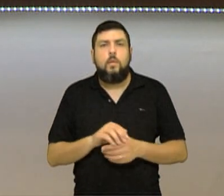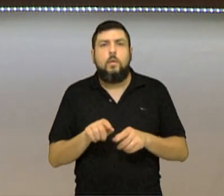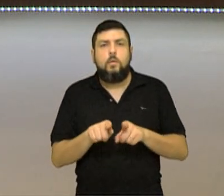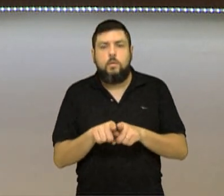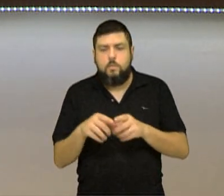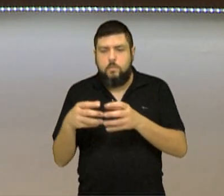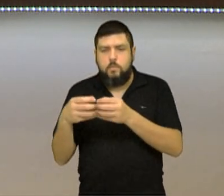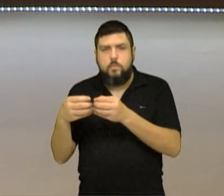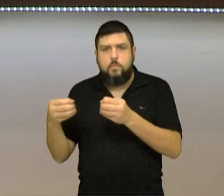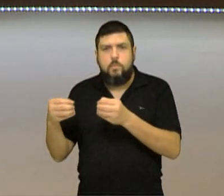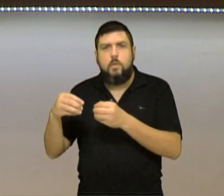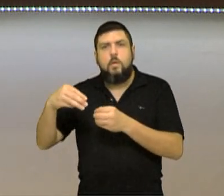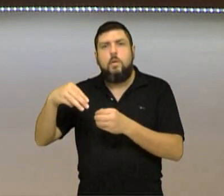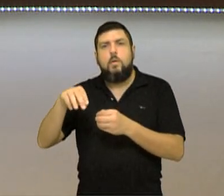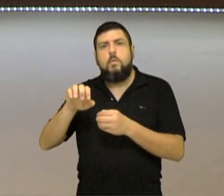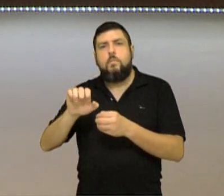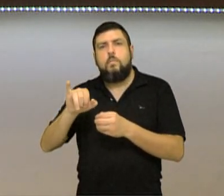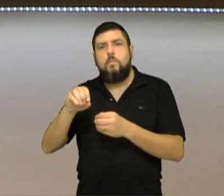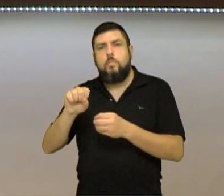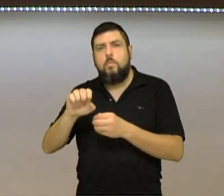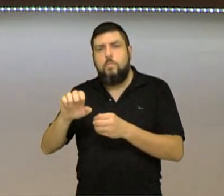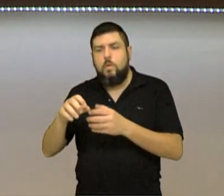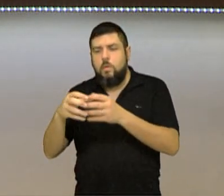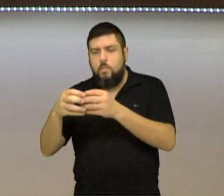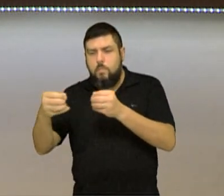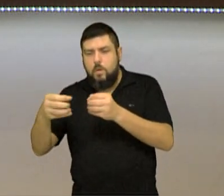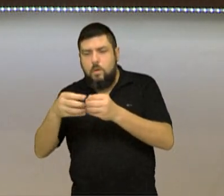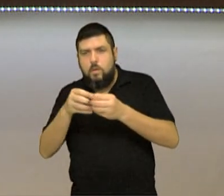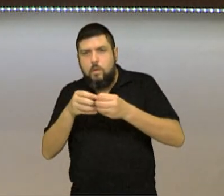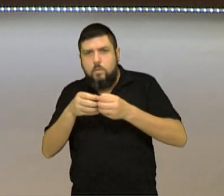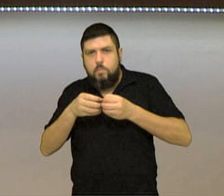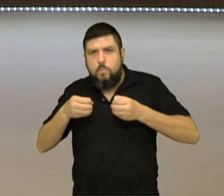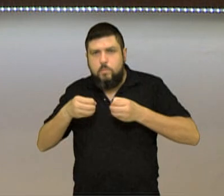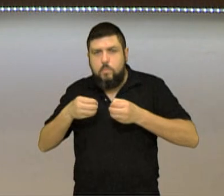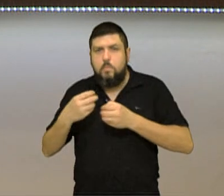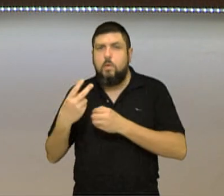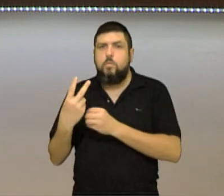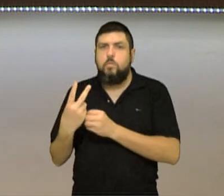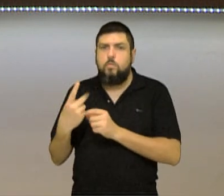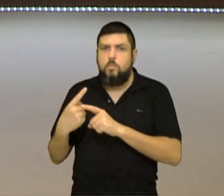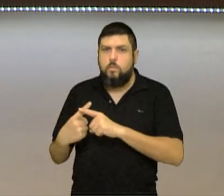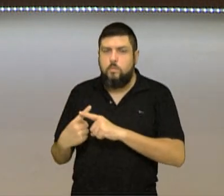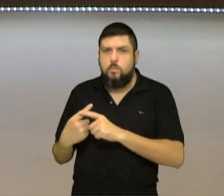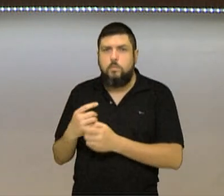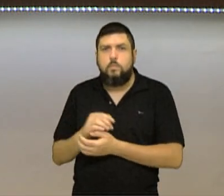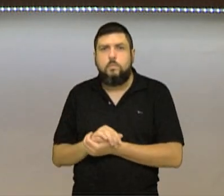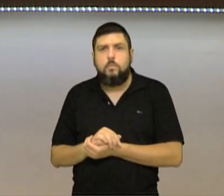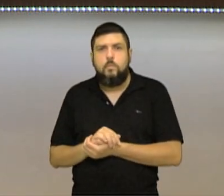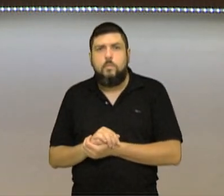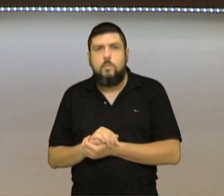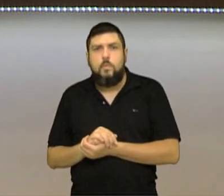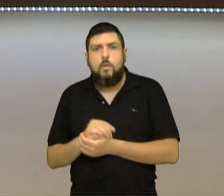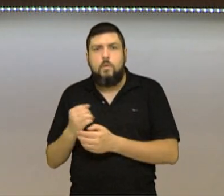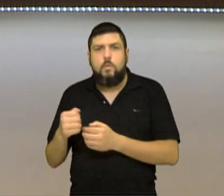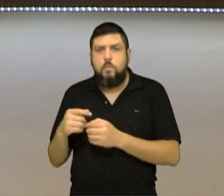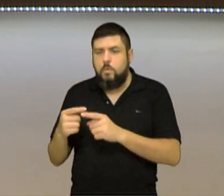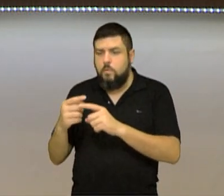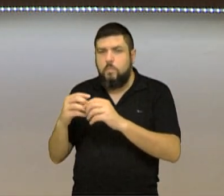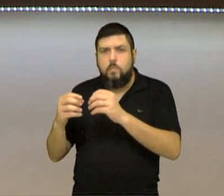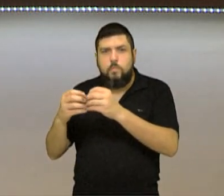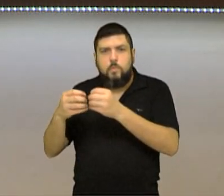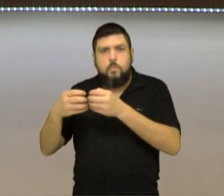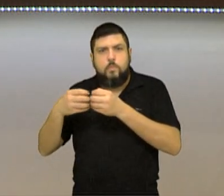acontece diferente. Vai acontecer 2 divisões celulares. Na mitose tinha uma divisão só um processo de divisão. Aqui já vai ter 2 processinhos